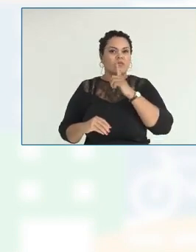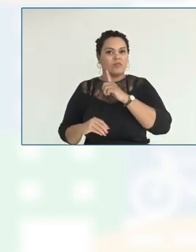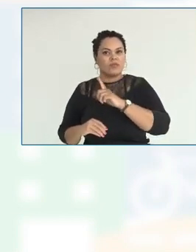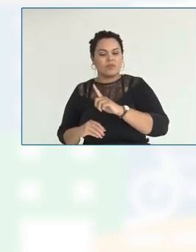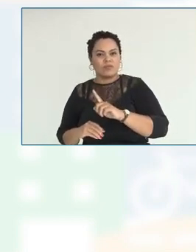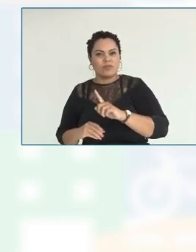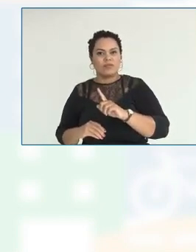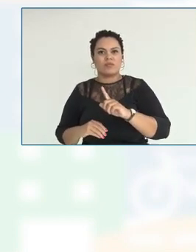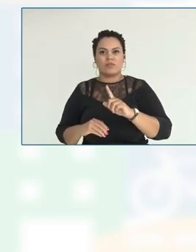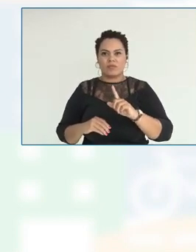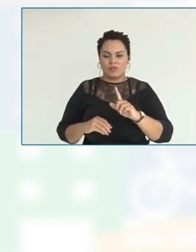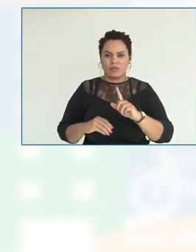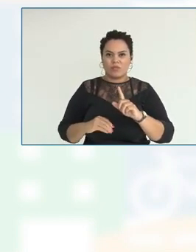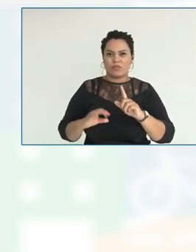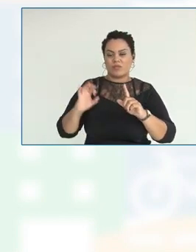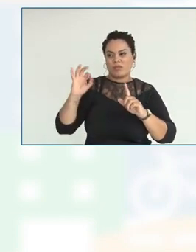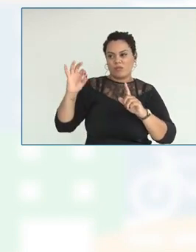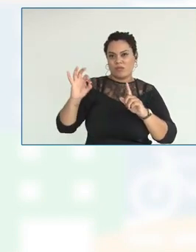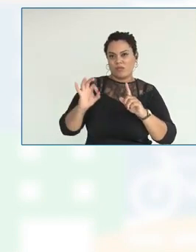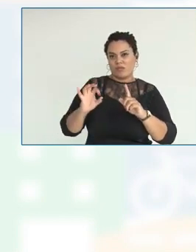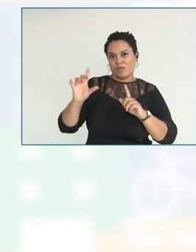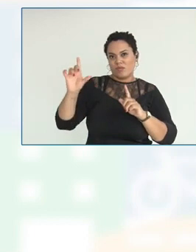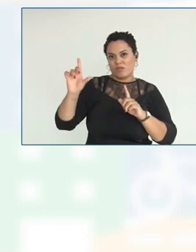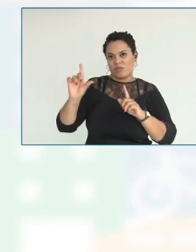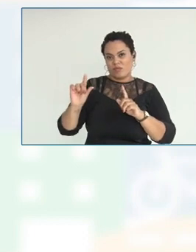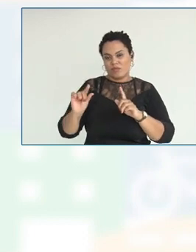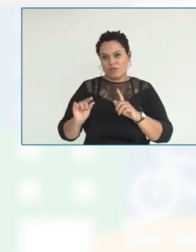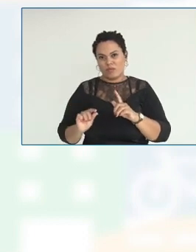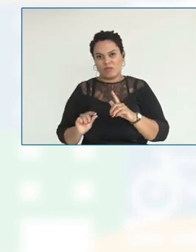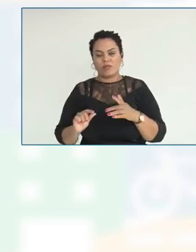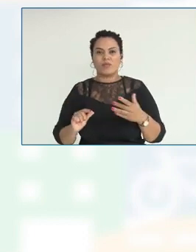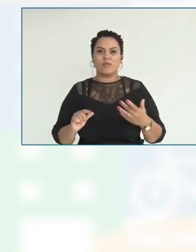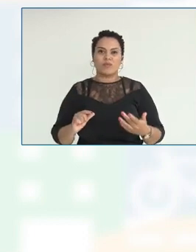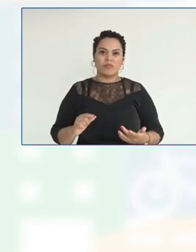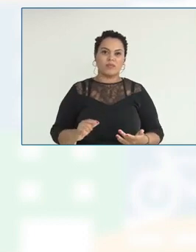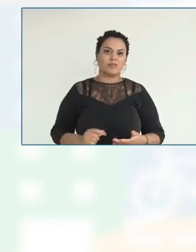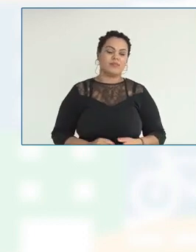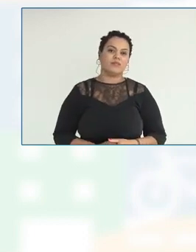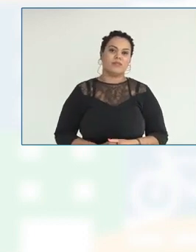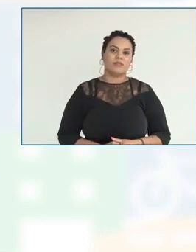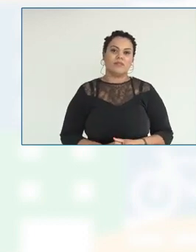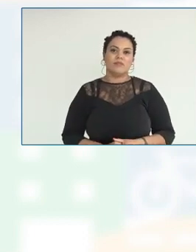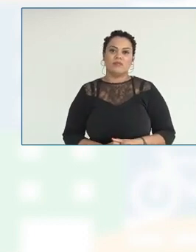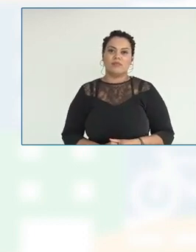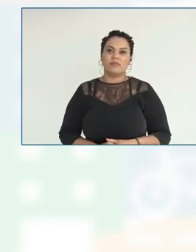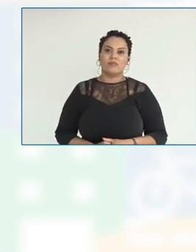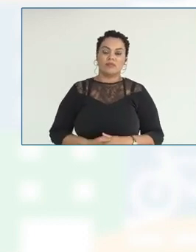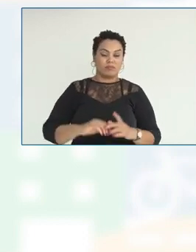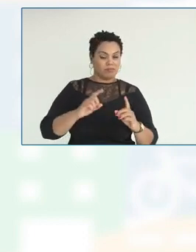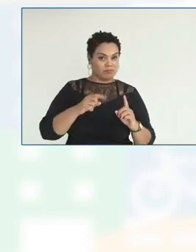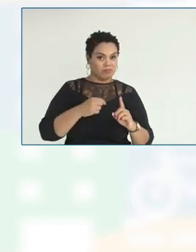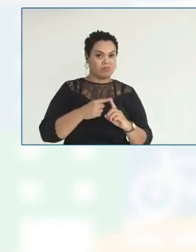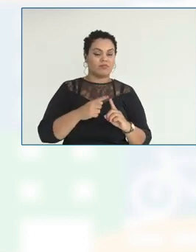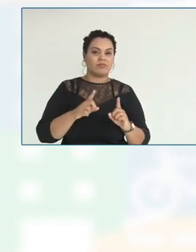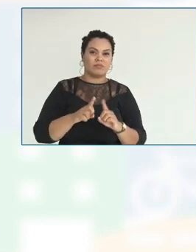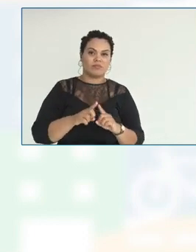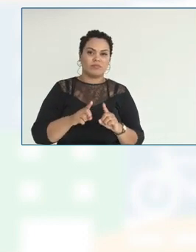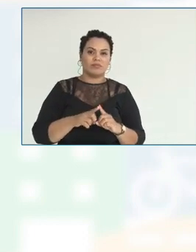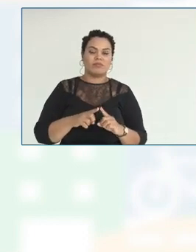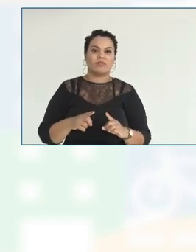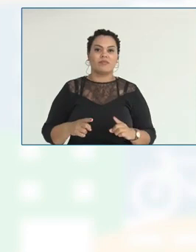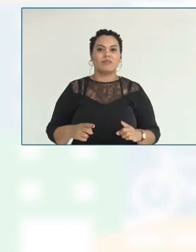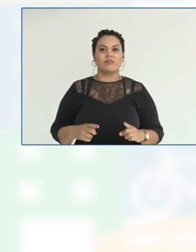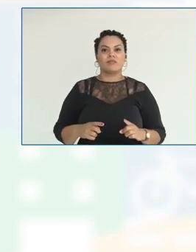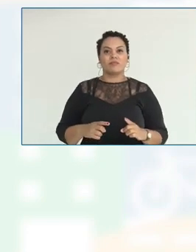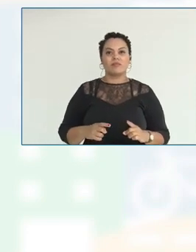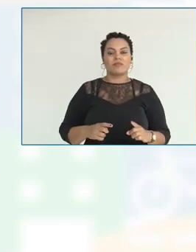de incompletude. Aqui mais um pouco, né? Aqui mais um pouco também, na incompletude, chama um